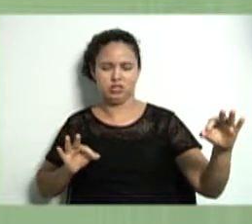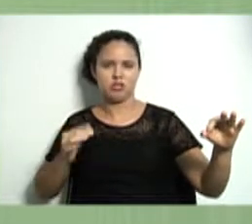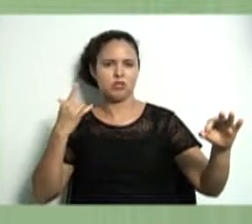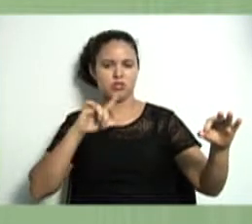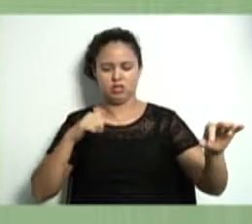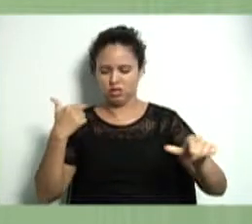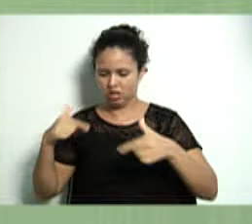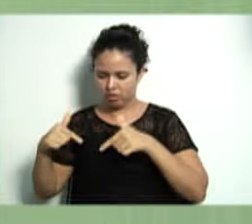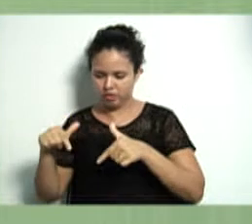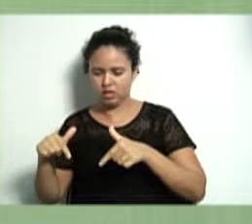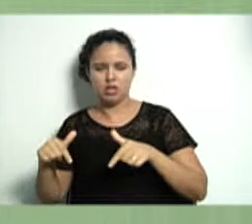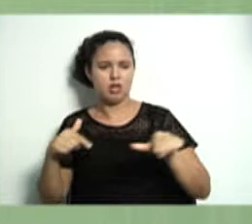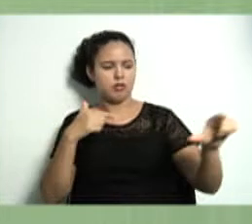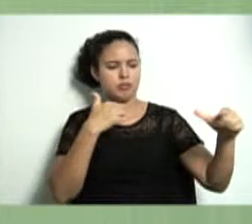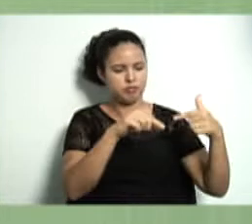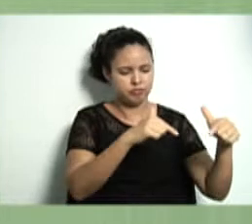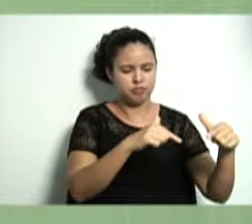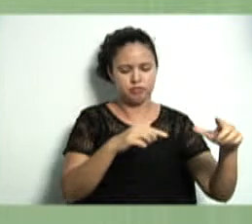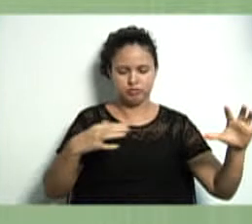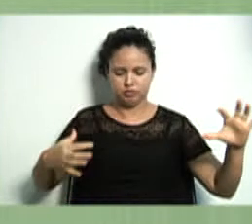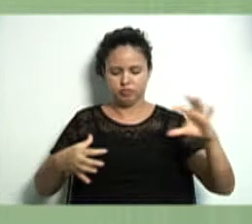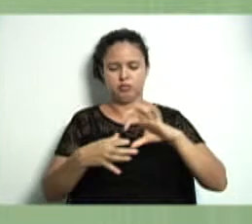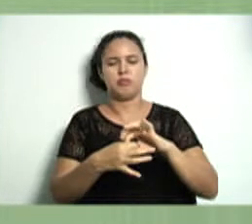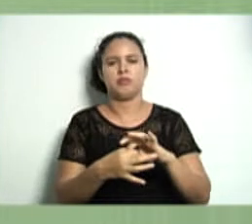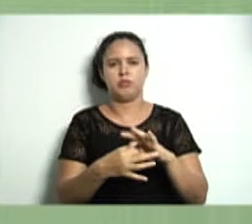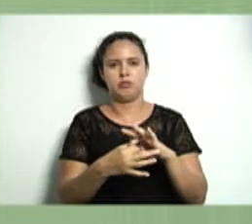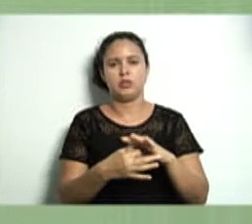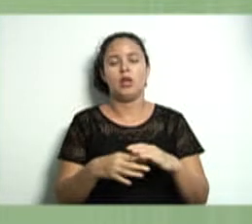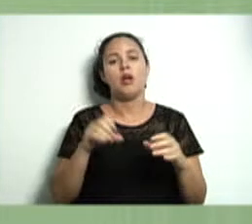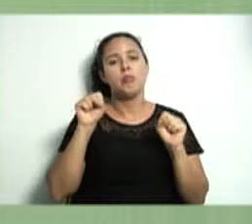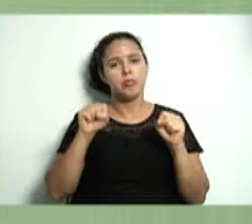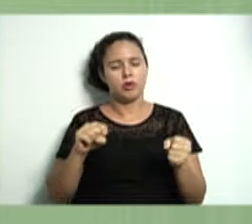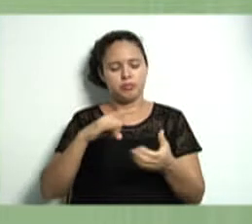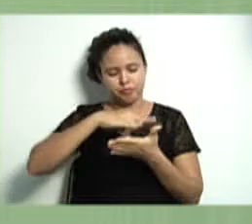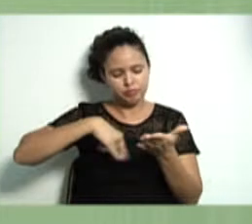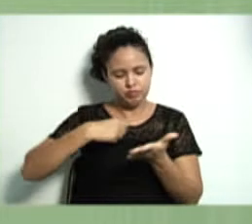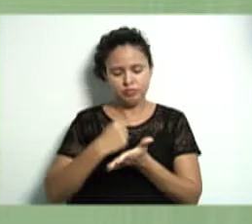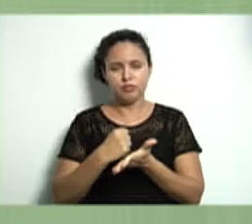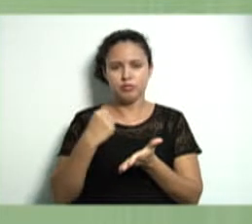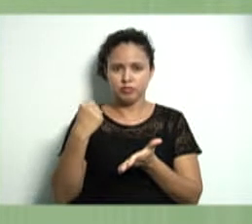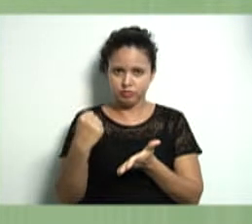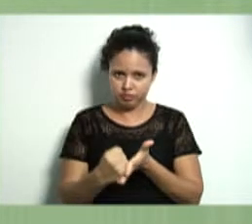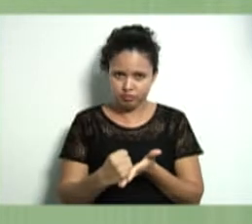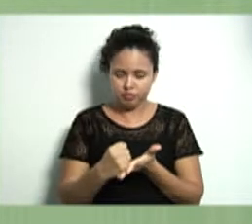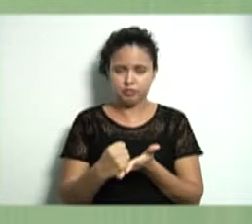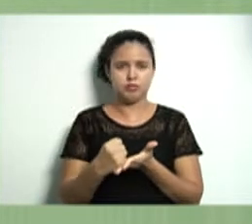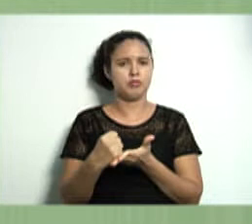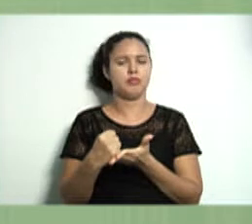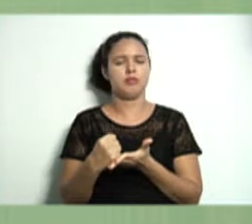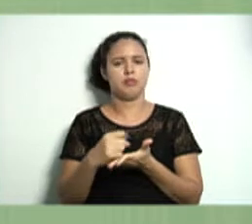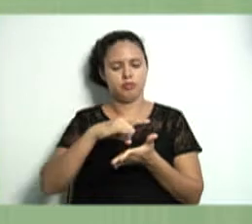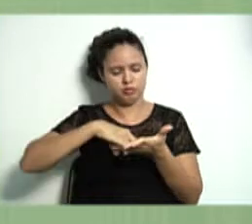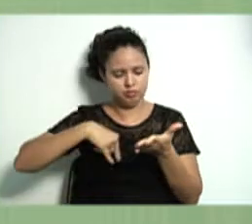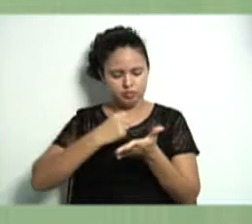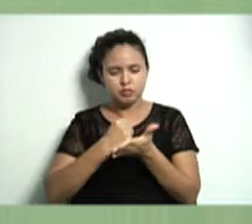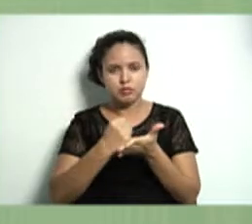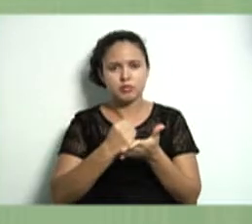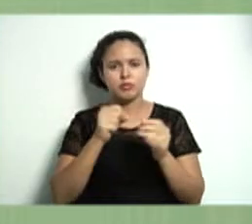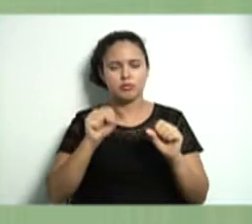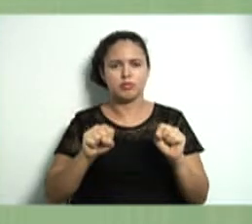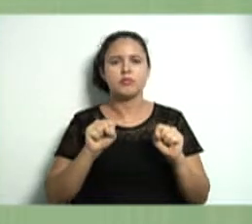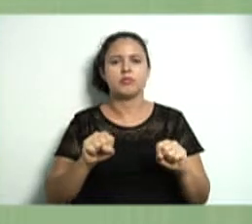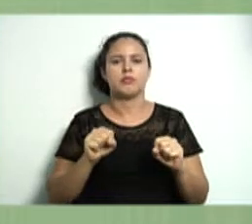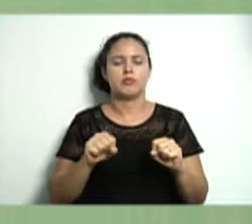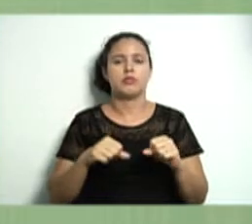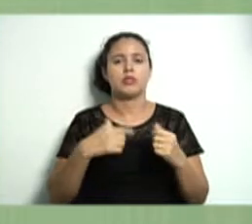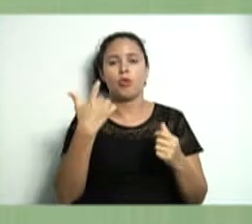trabalhador e empresa, tal como a carteira assinada ou o contrato de trabalho. Existe uma outra forma de trabalho,